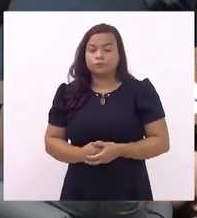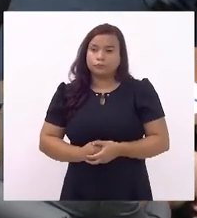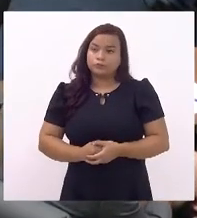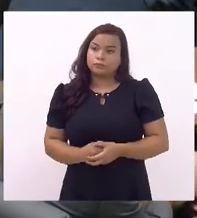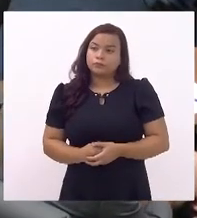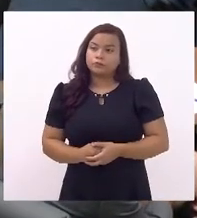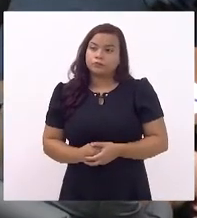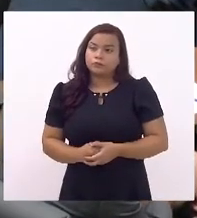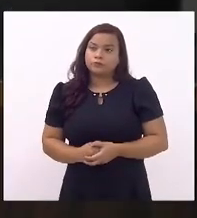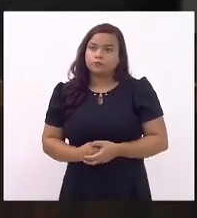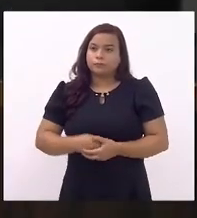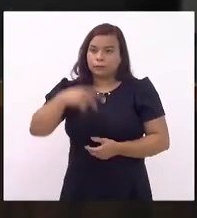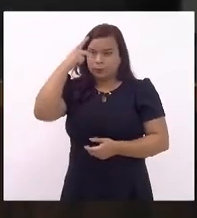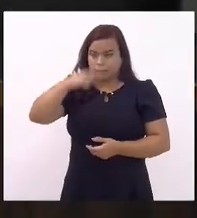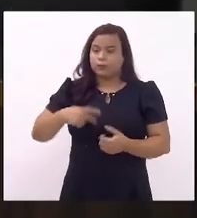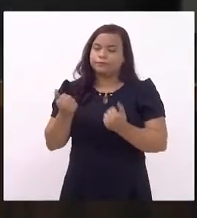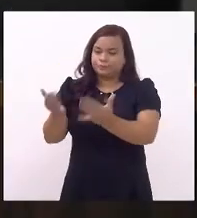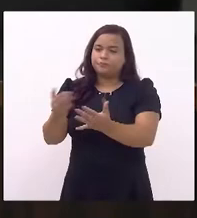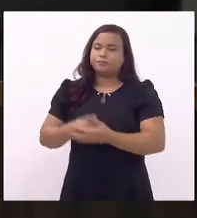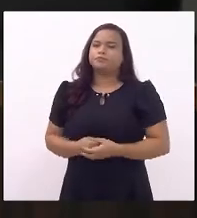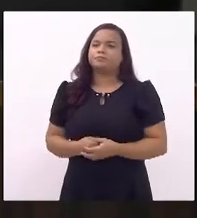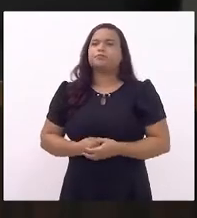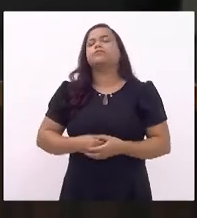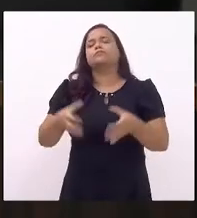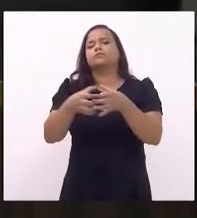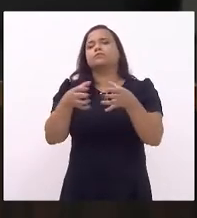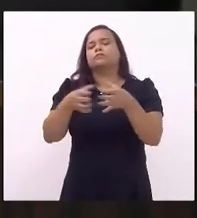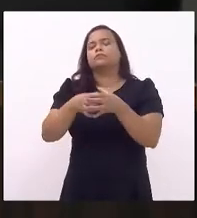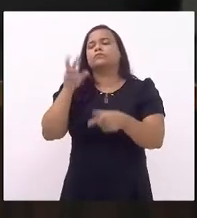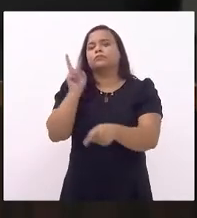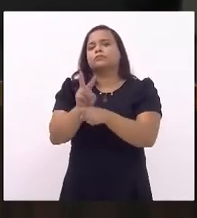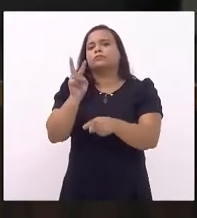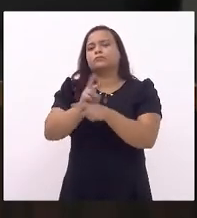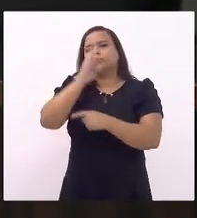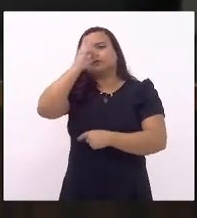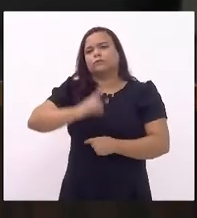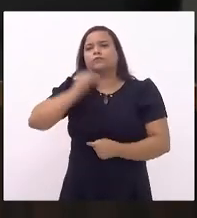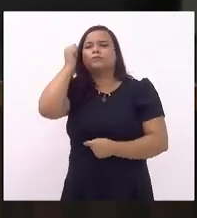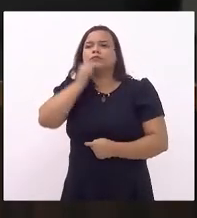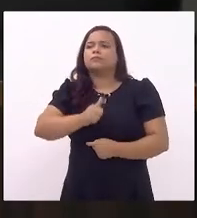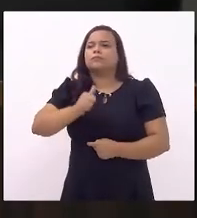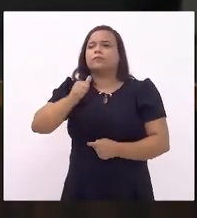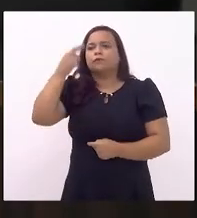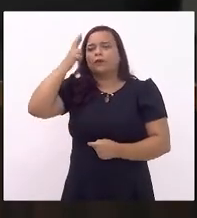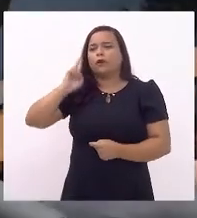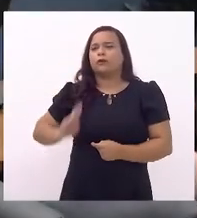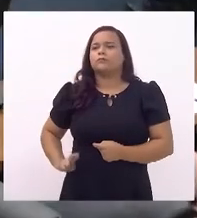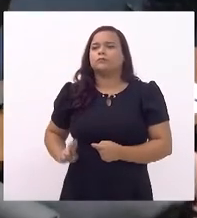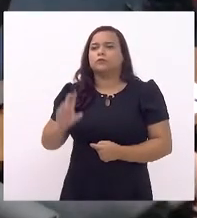Que a presidência defere pela Comissão de Defesa dos Direitos da Mulher, deputada Renata Souza.